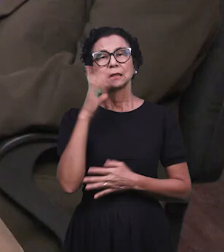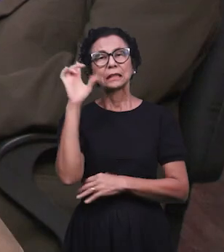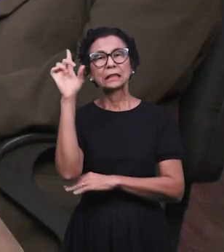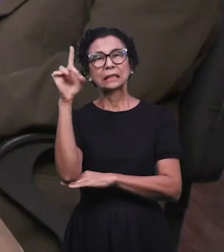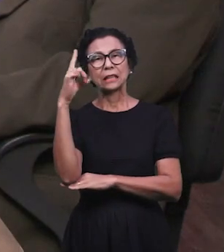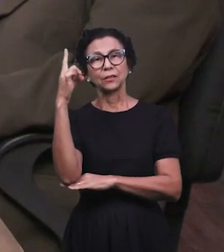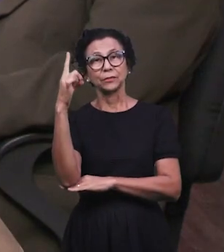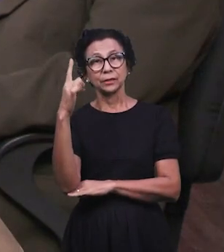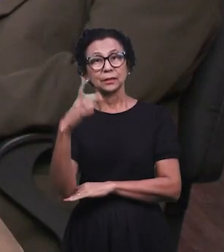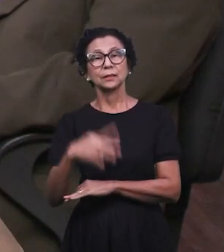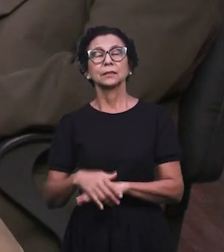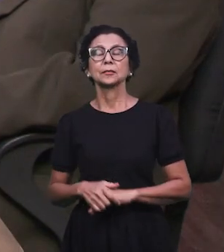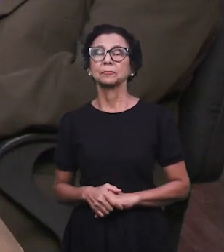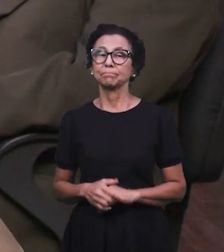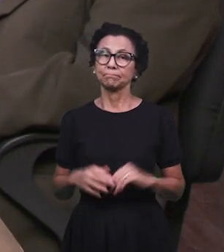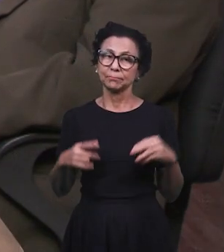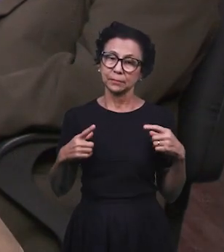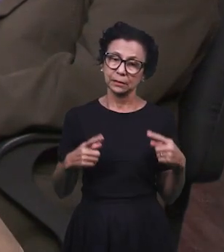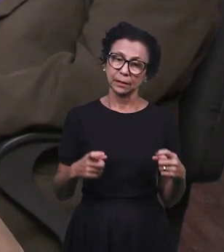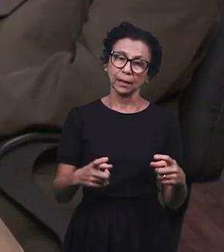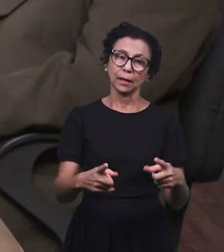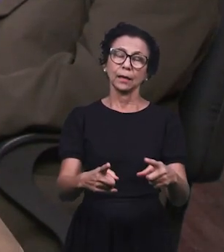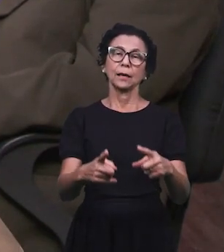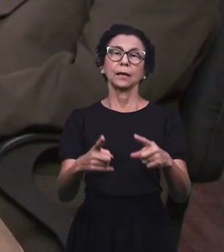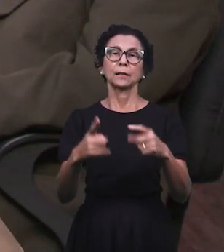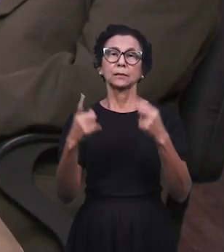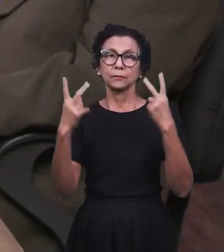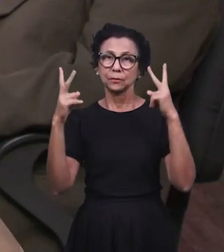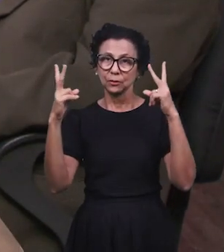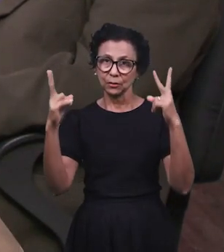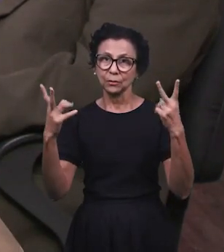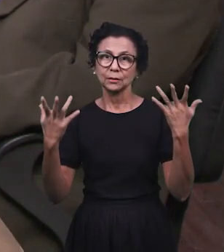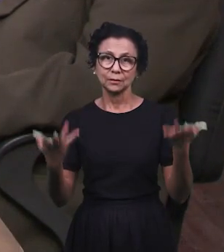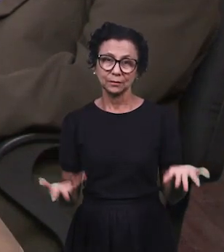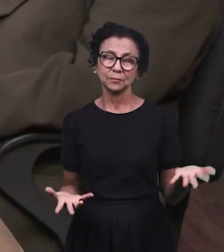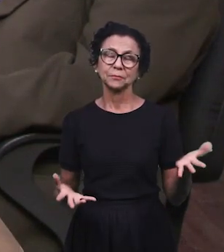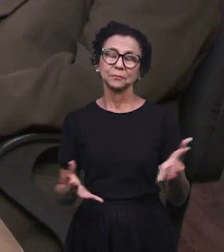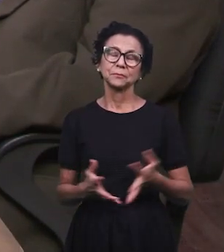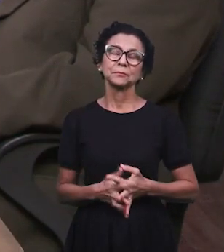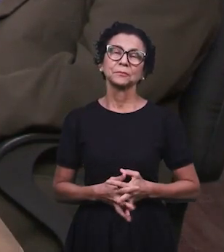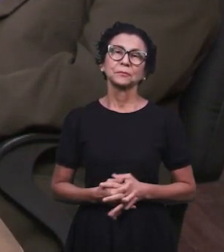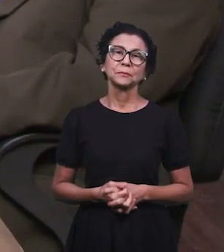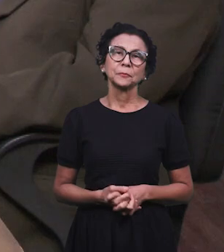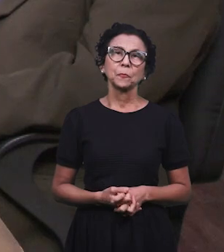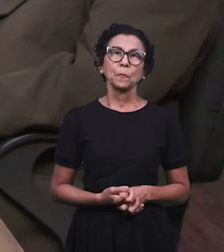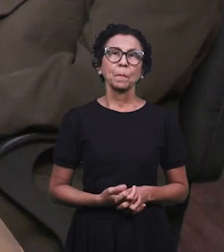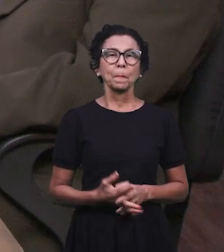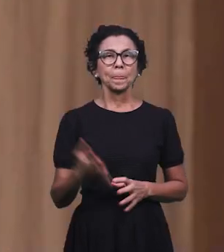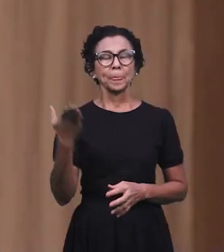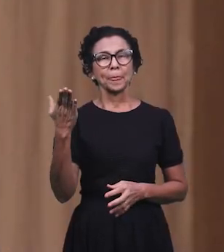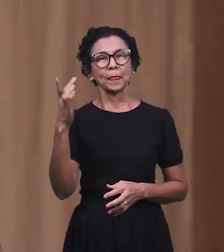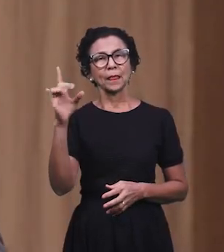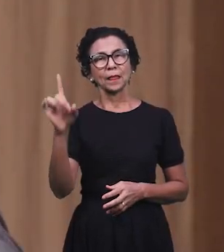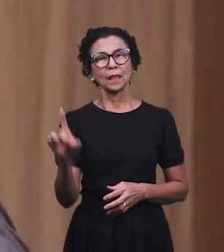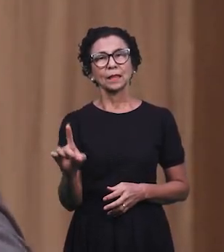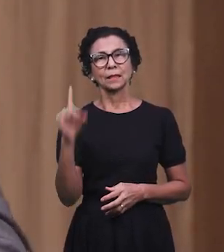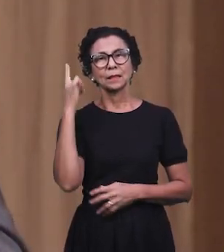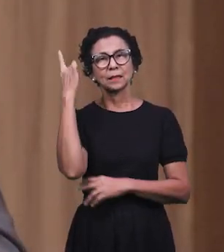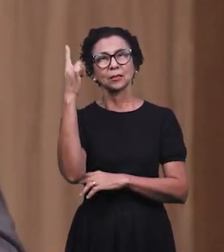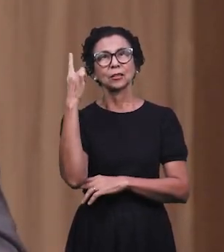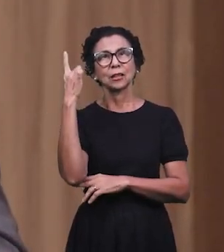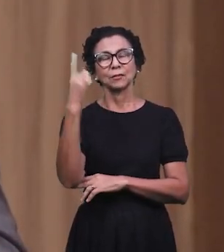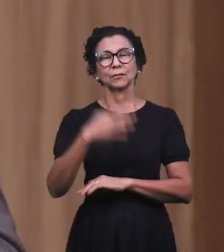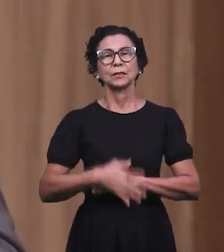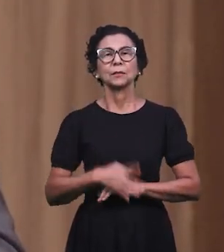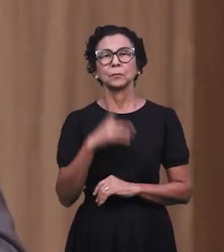Davi, né? Tamanhas batalhas, tamanhas vitórias que o Senhor concedeu, Verdade. né, esse servo. Davi é um exemplo